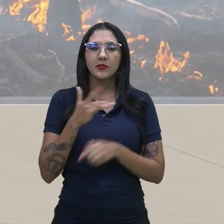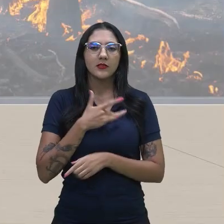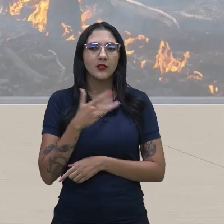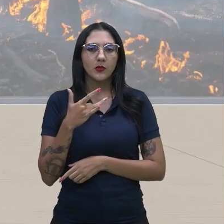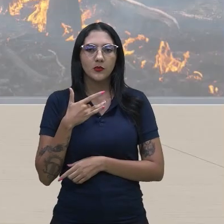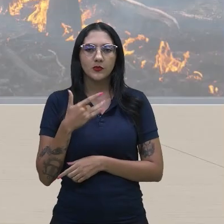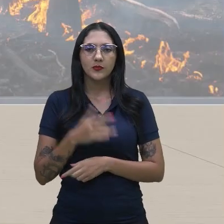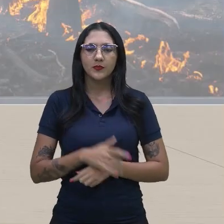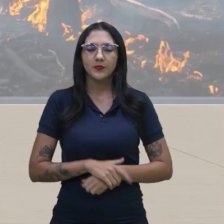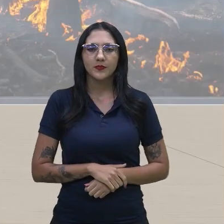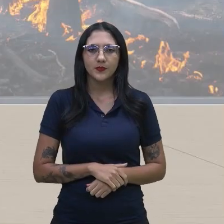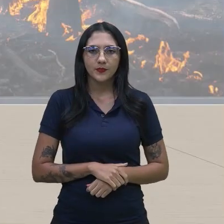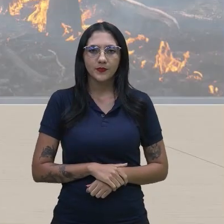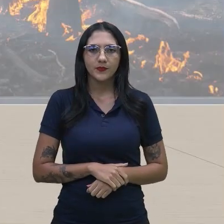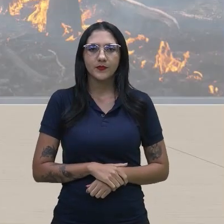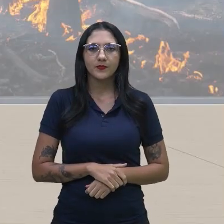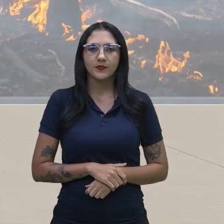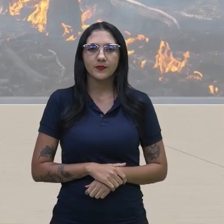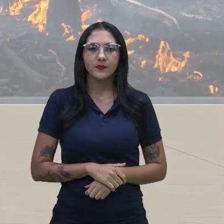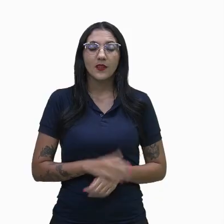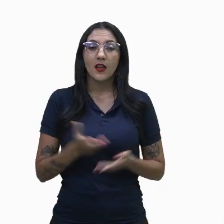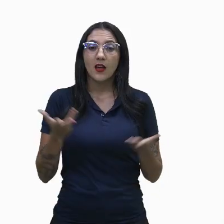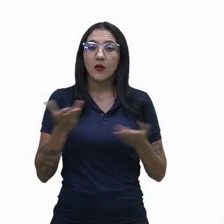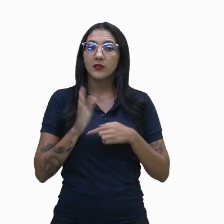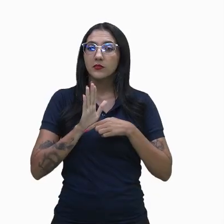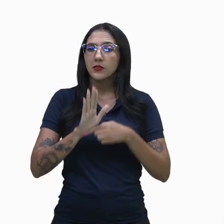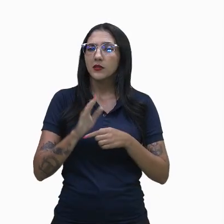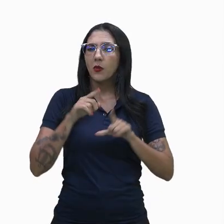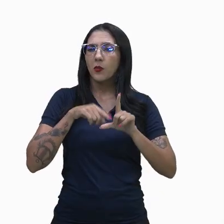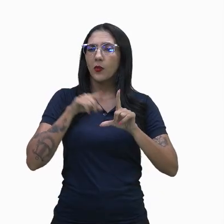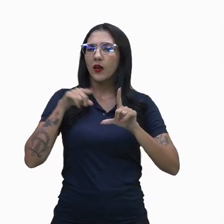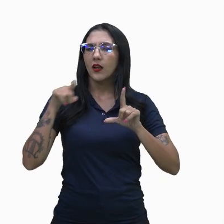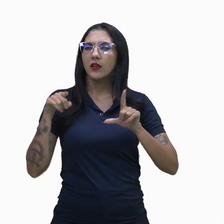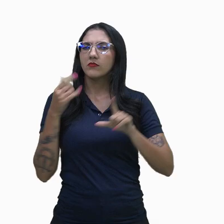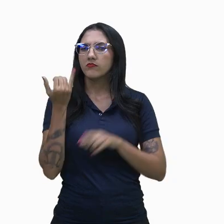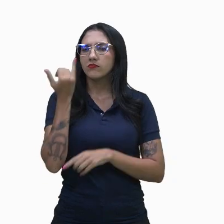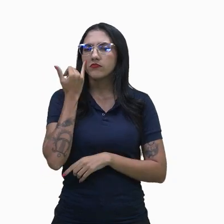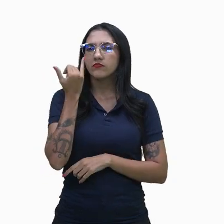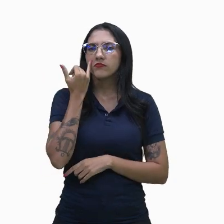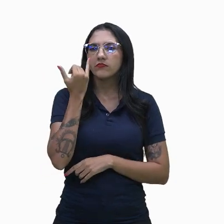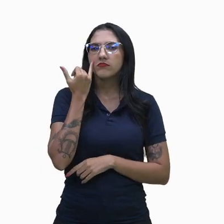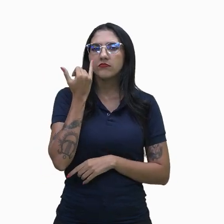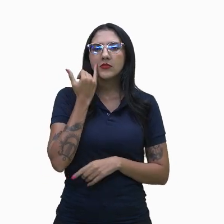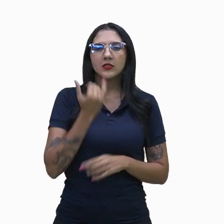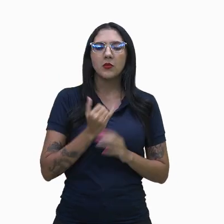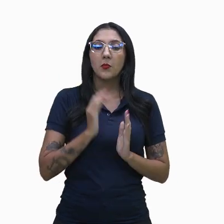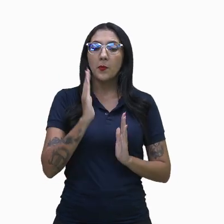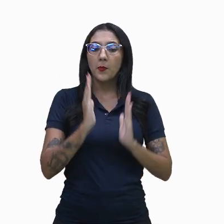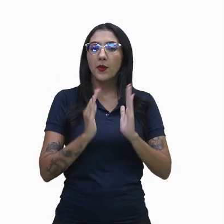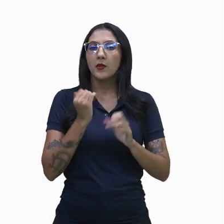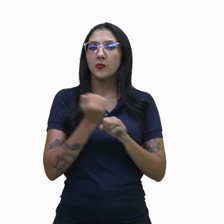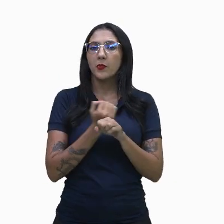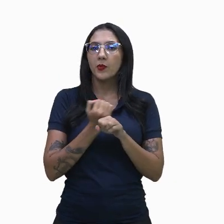temos alguns gráficos para mostrar para vocês essa questão. Ao longo dos anos, aí nós temos